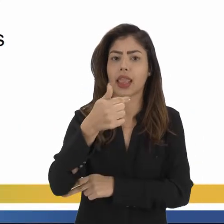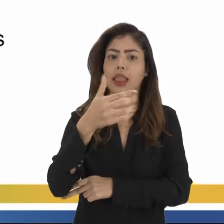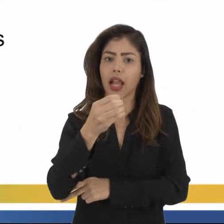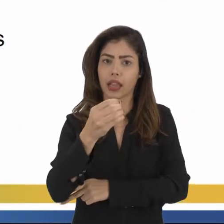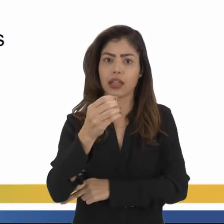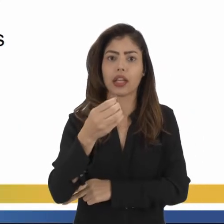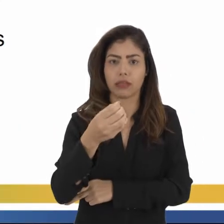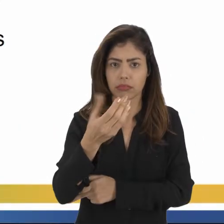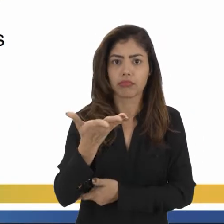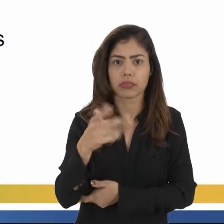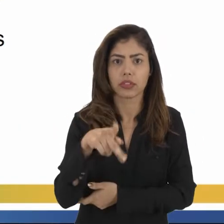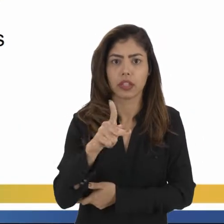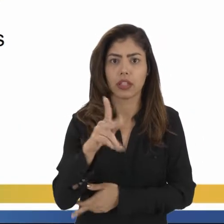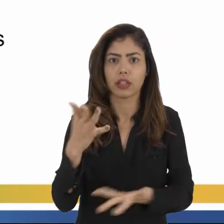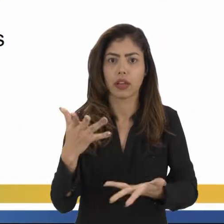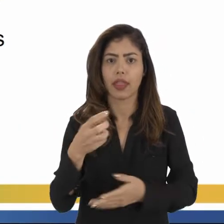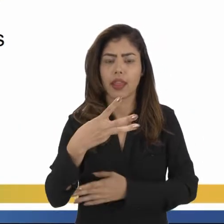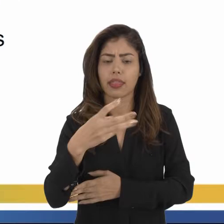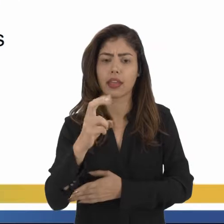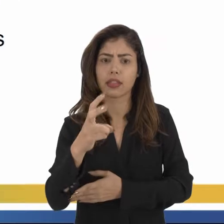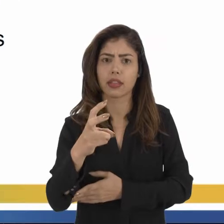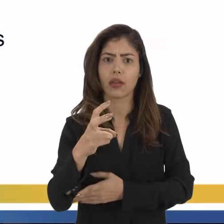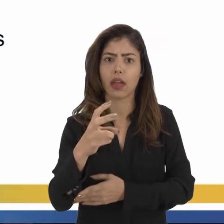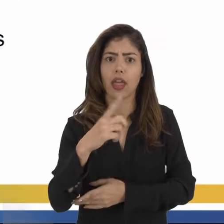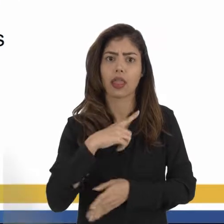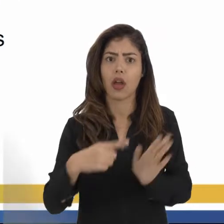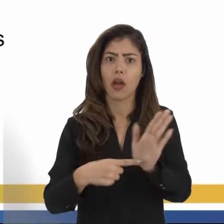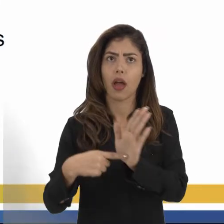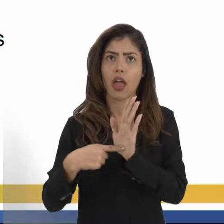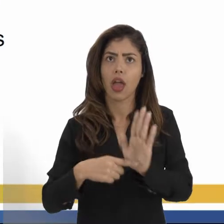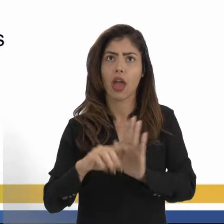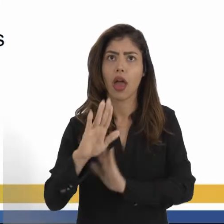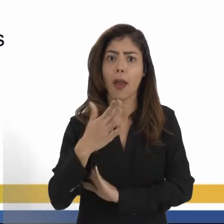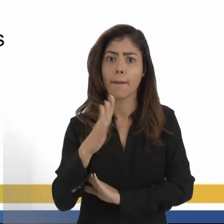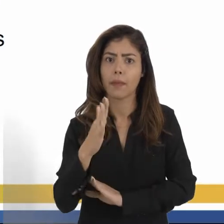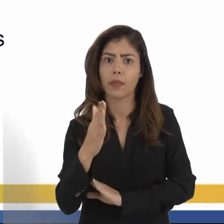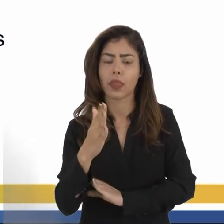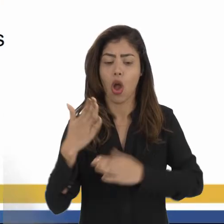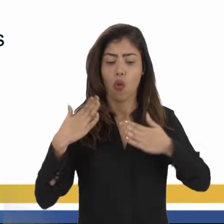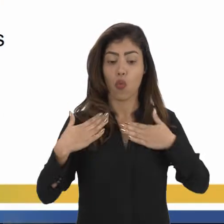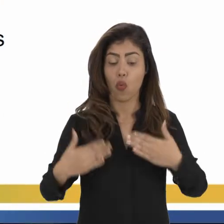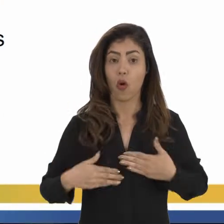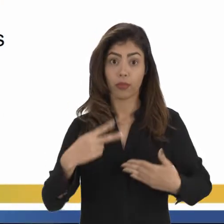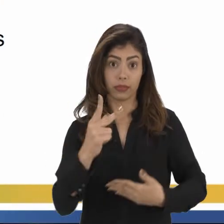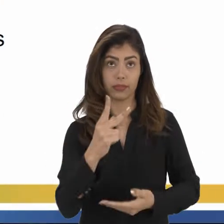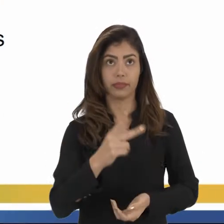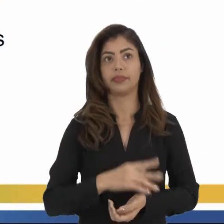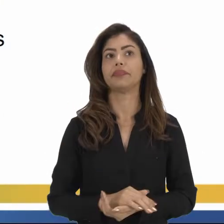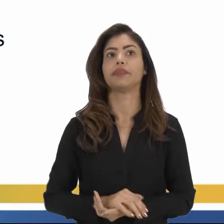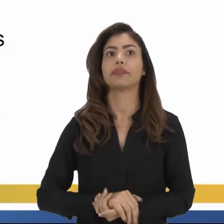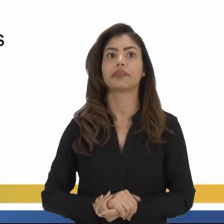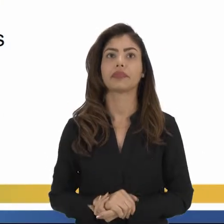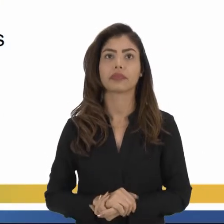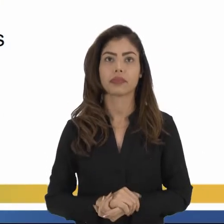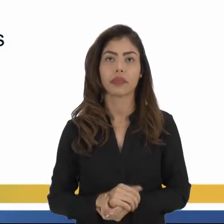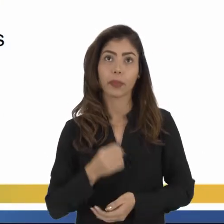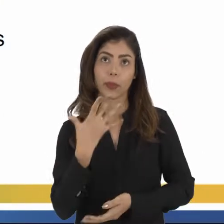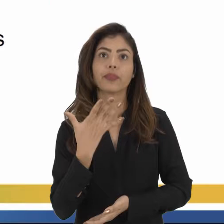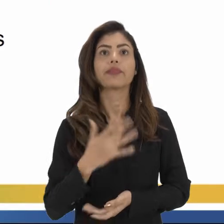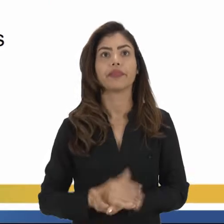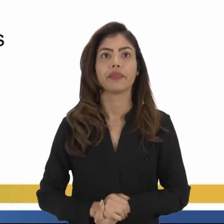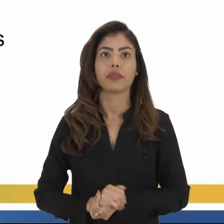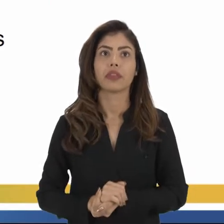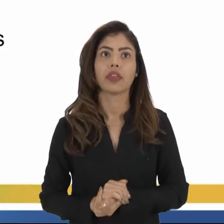quilos, 35 quilos corresponderão aos músculos do corpo dele. Bom,